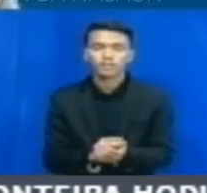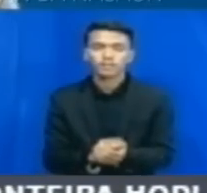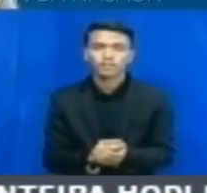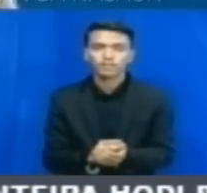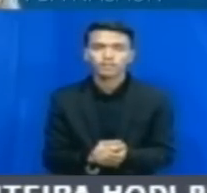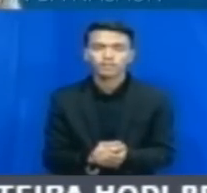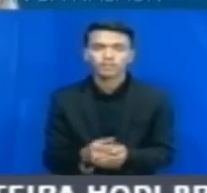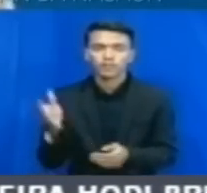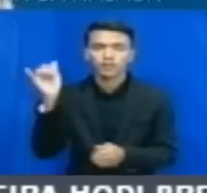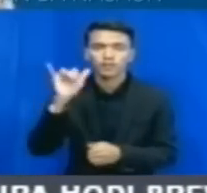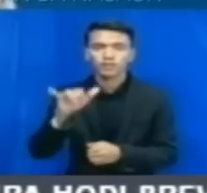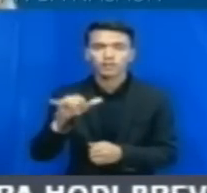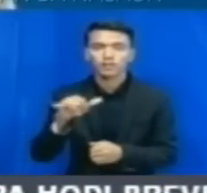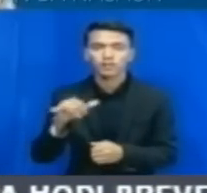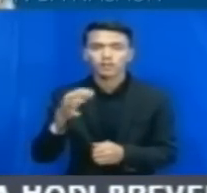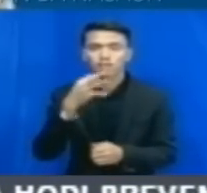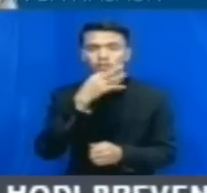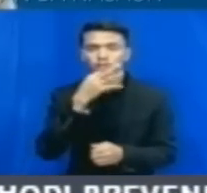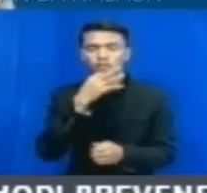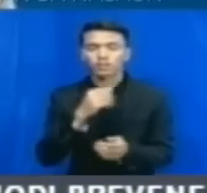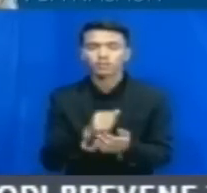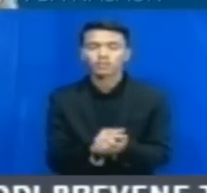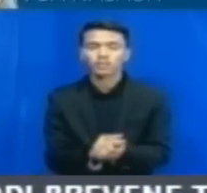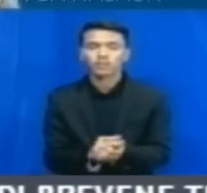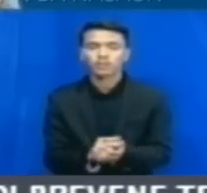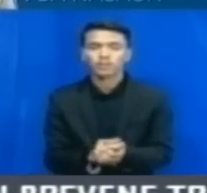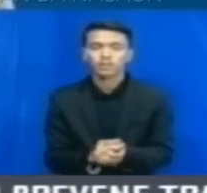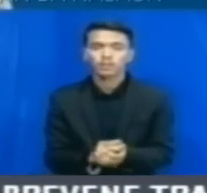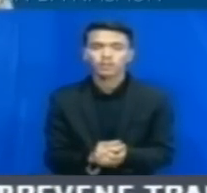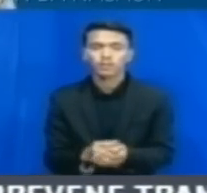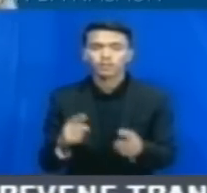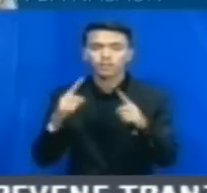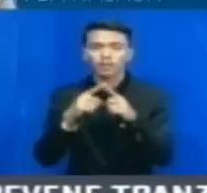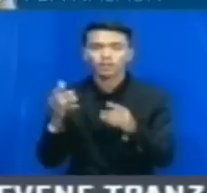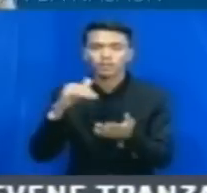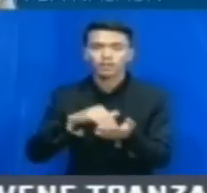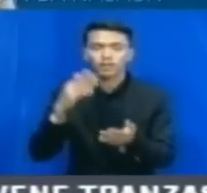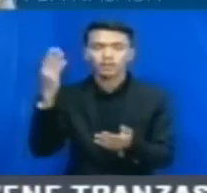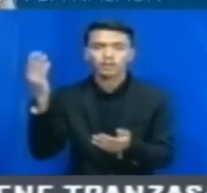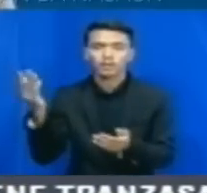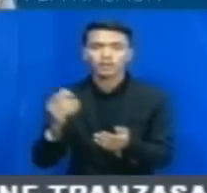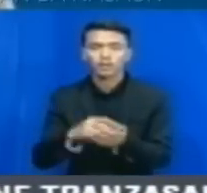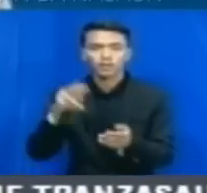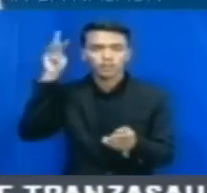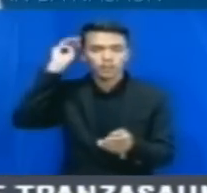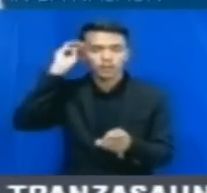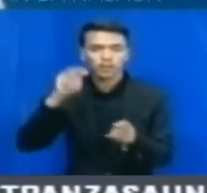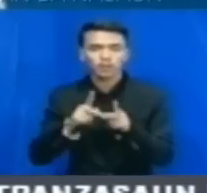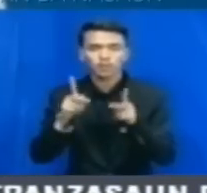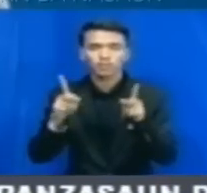ne sira sira comete traffico, ma be ba fali ia mister public